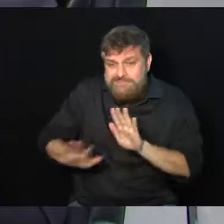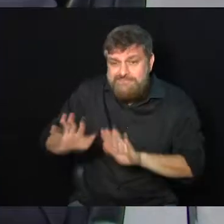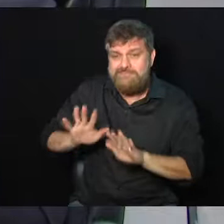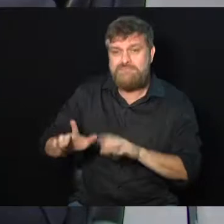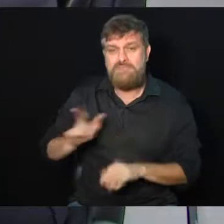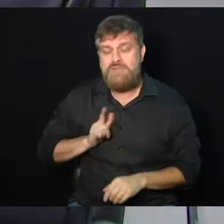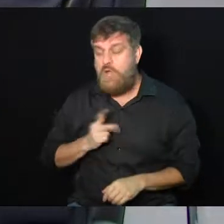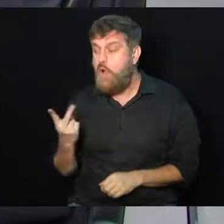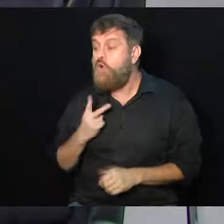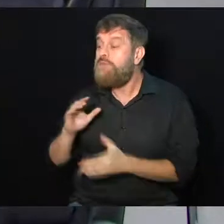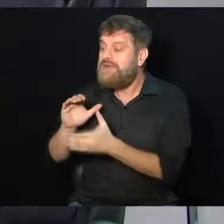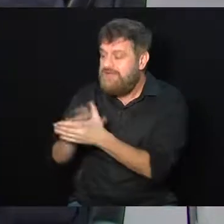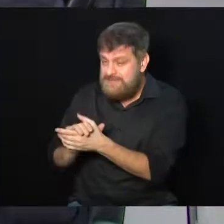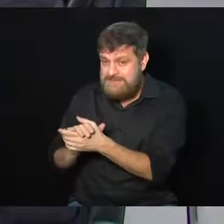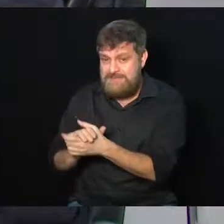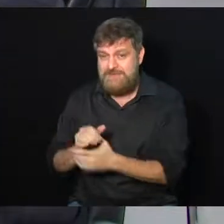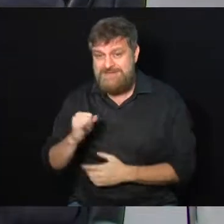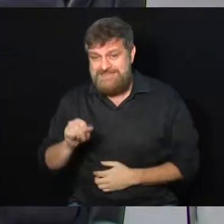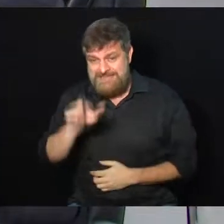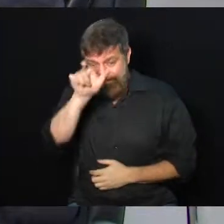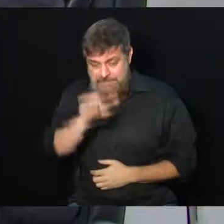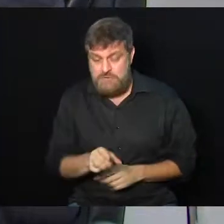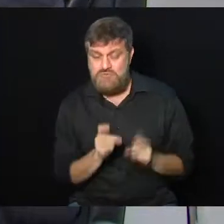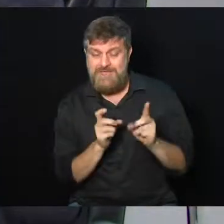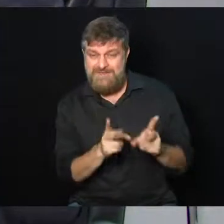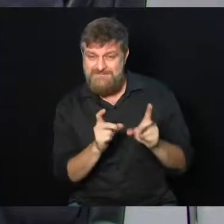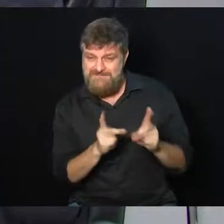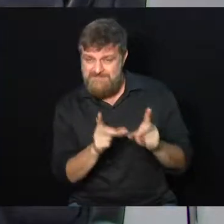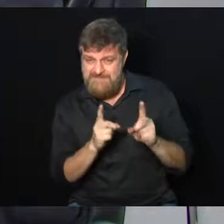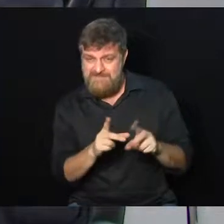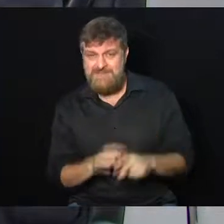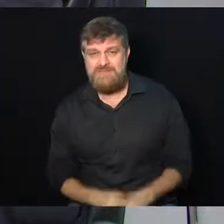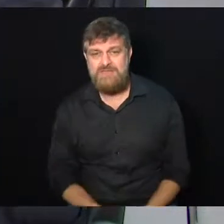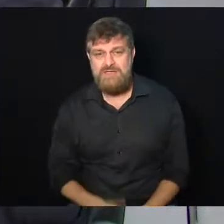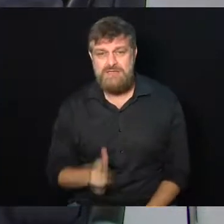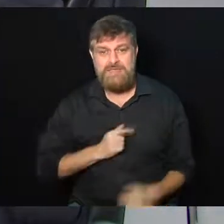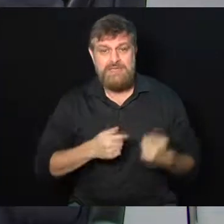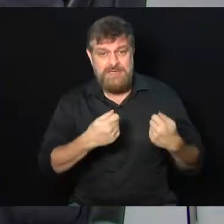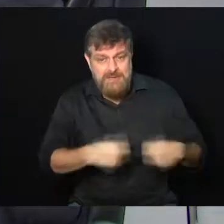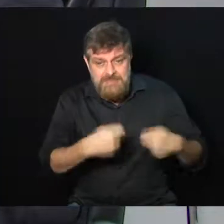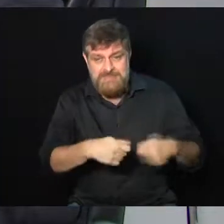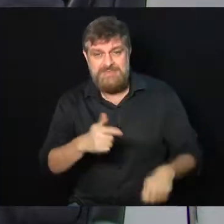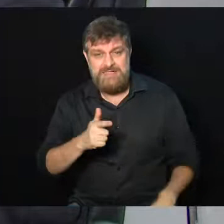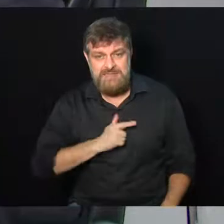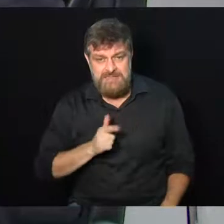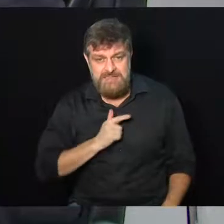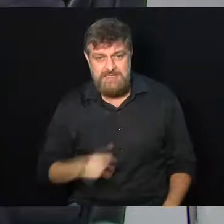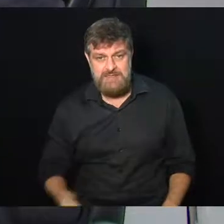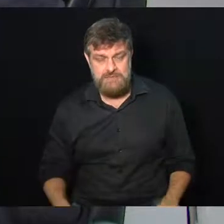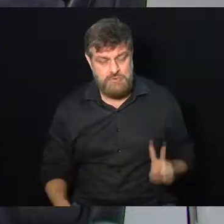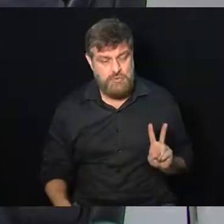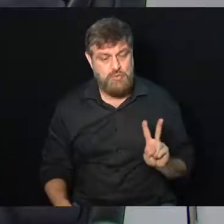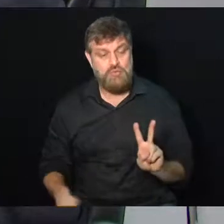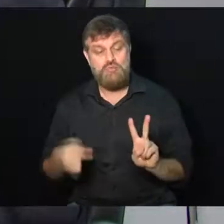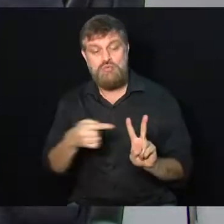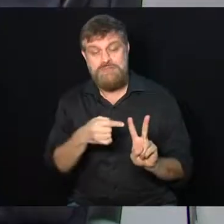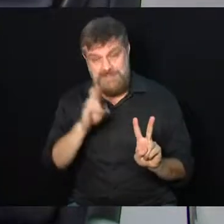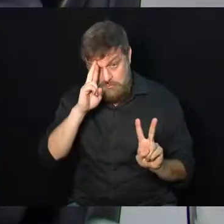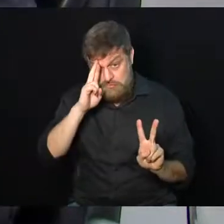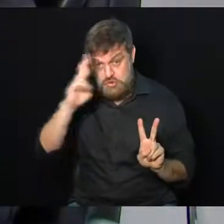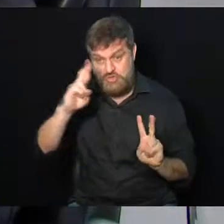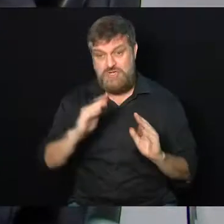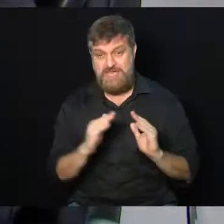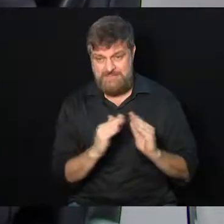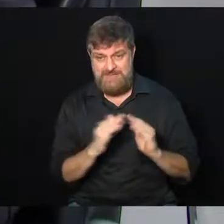regime de bens. No caso dos vendedores, é necessário que compareçam todos eles.